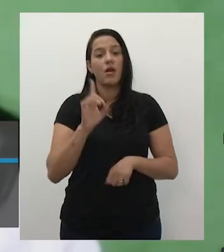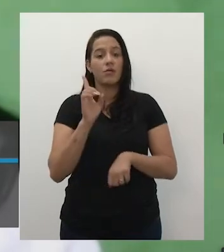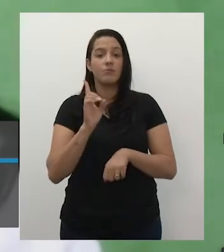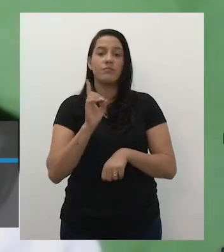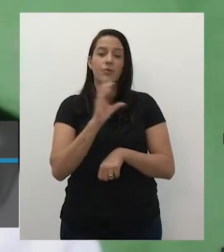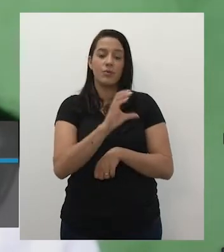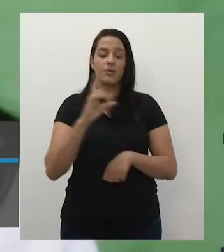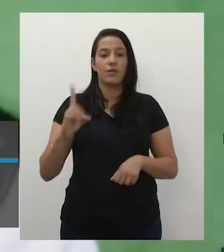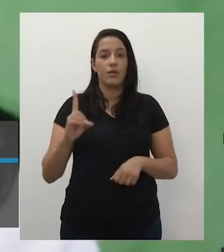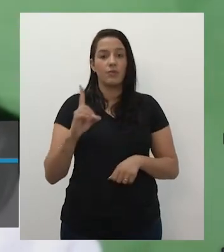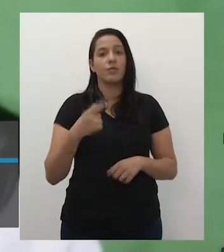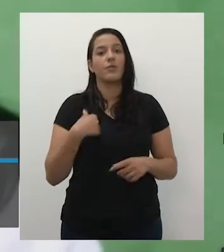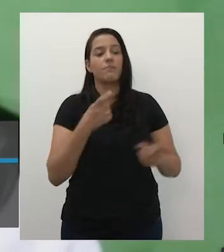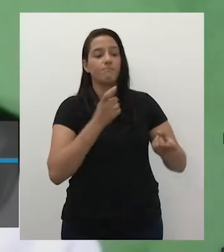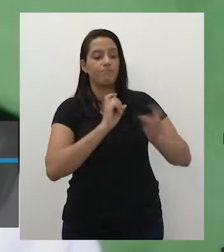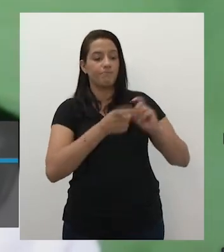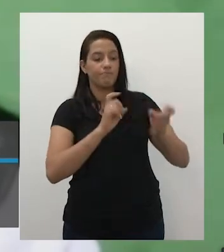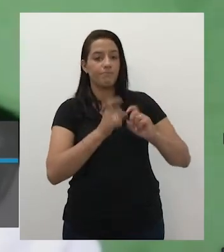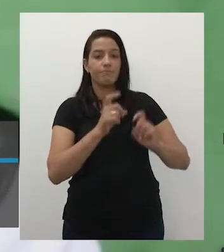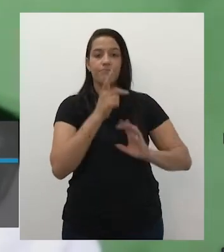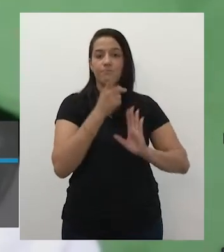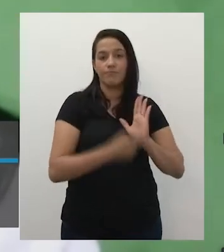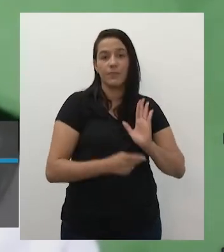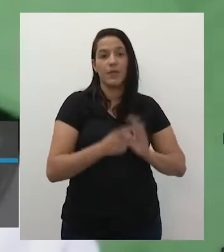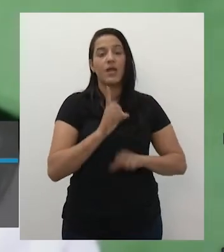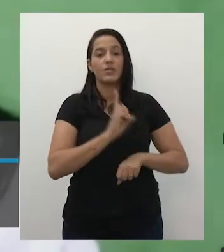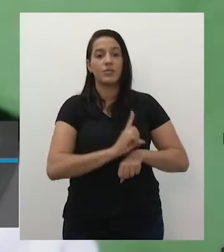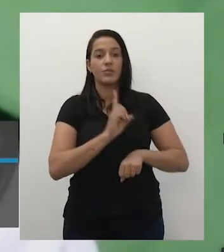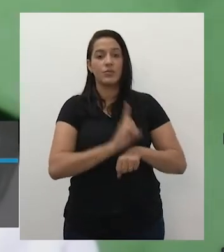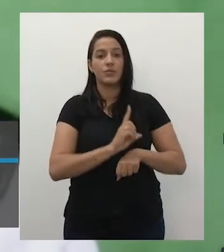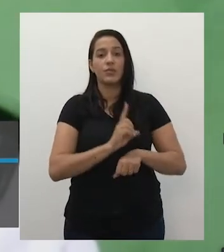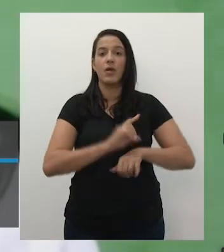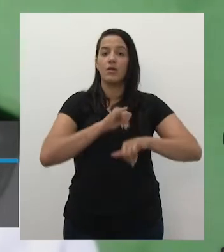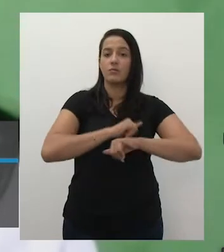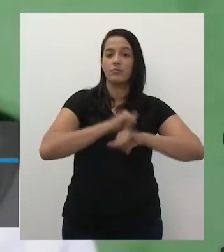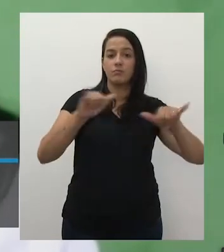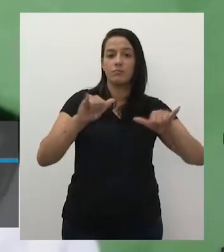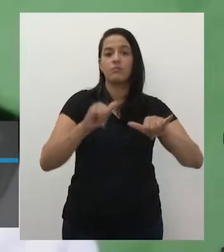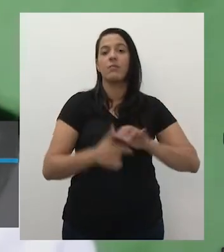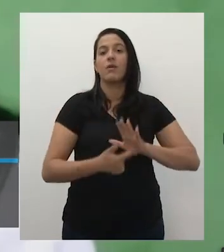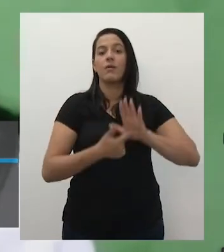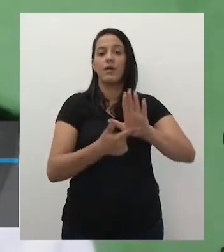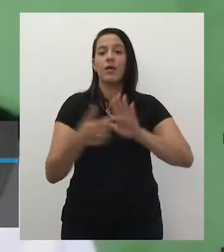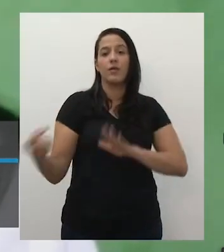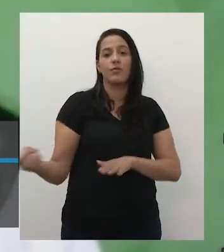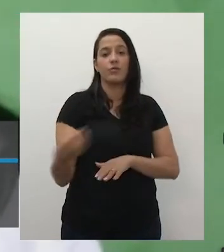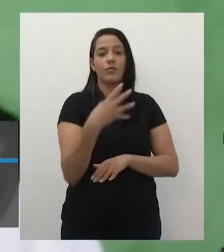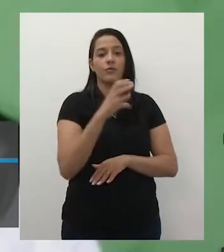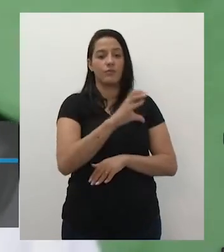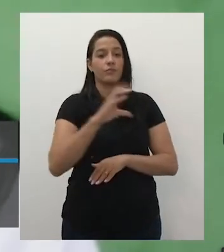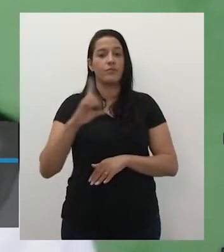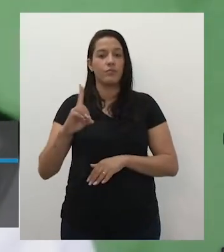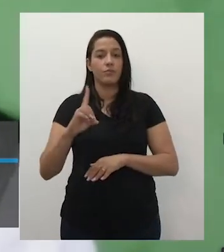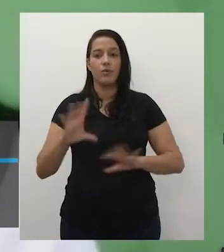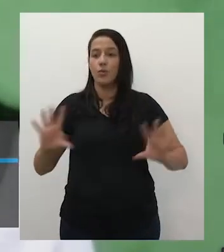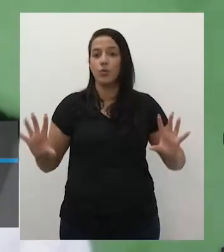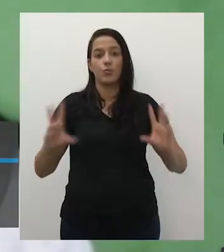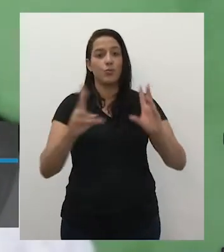minha paixão pela educação. Resolvi aprimorar todos os meus estudos e fui para a